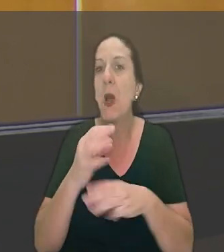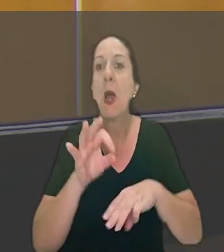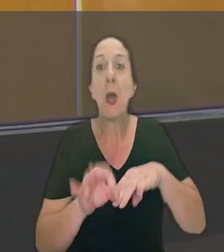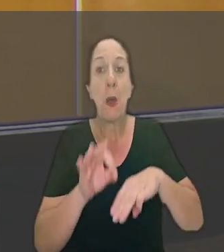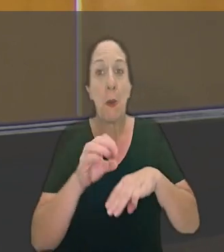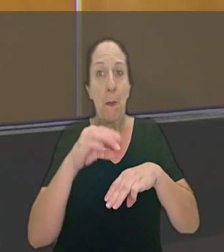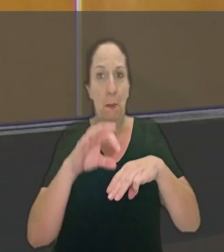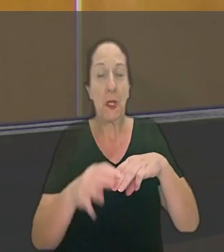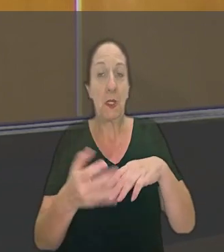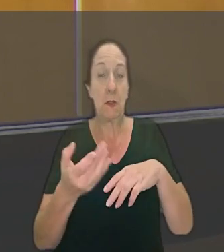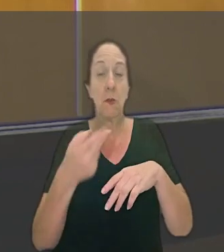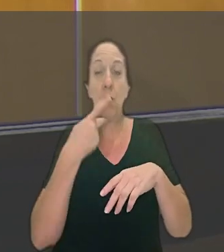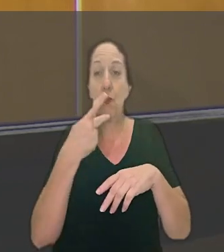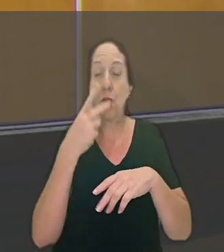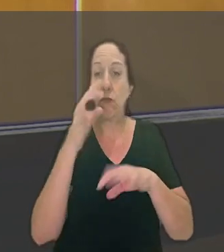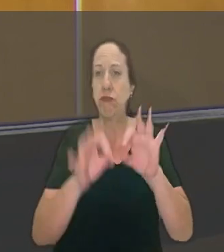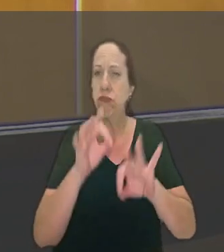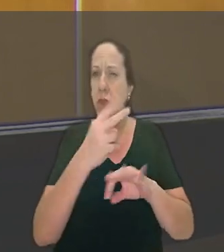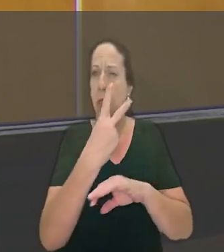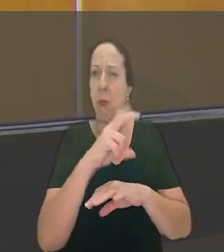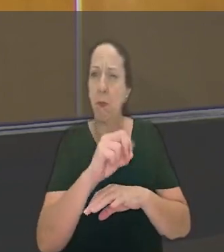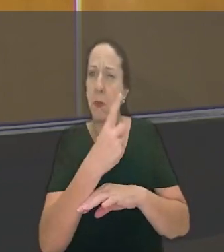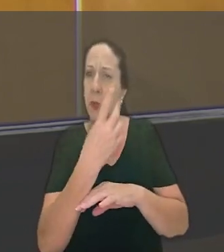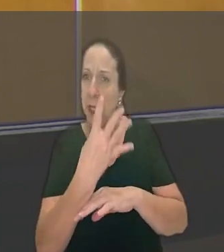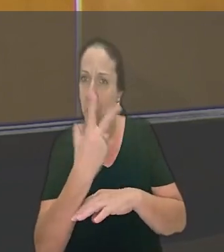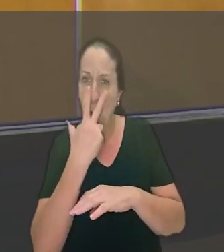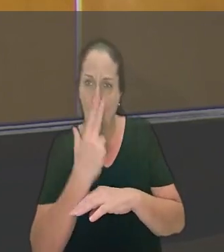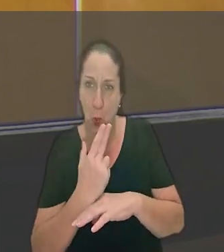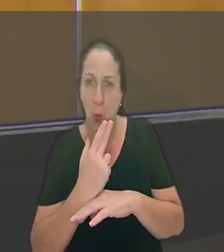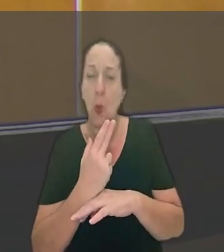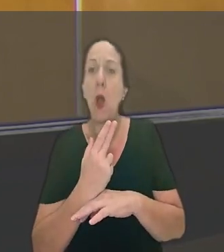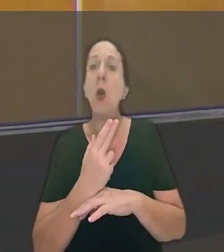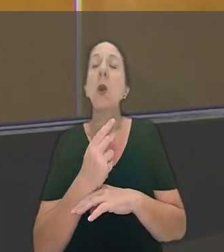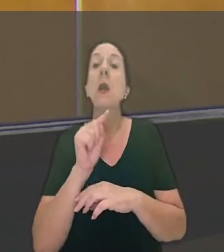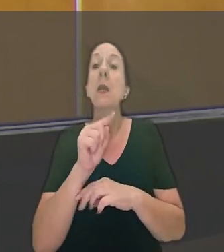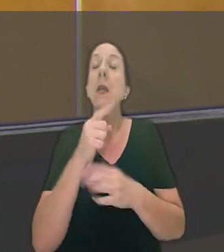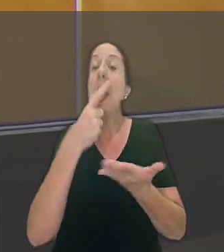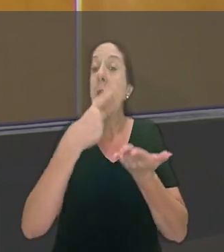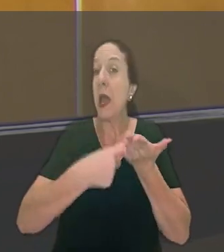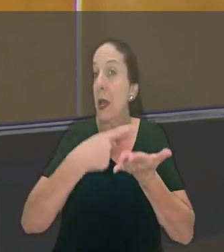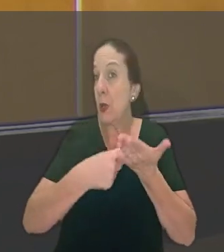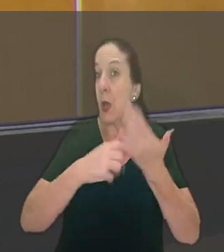O ministro citou um caso julgado pela SDI1 em 2014, em